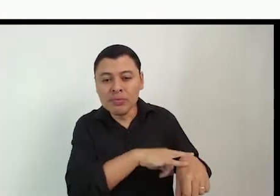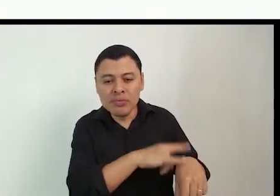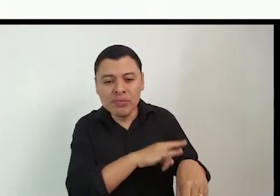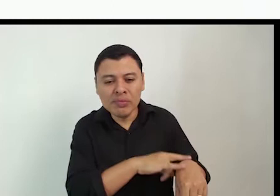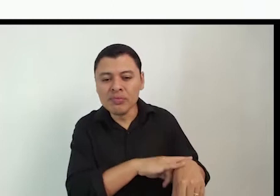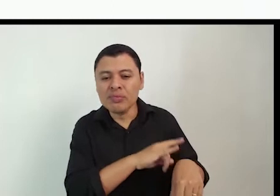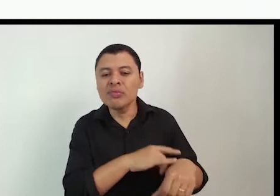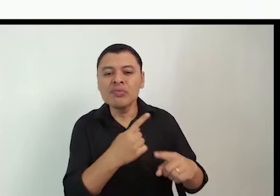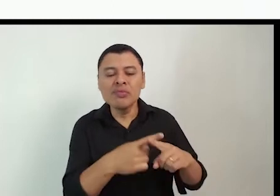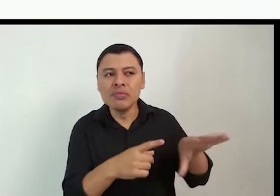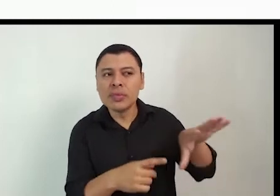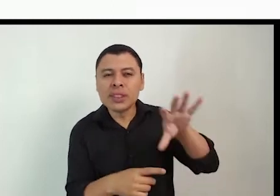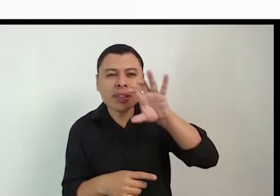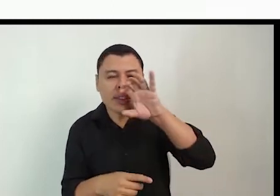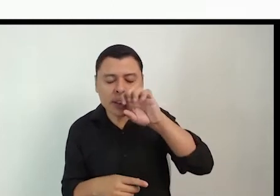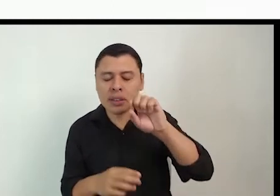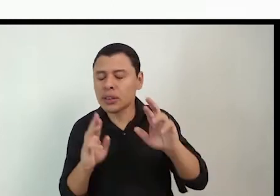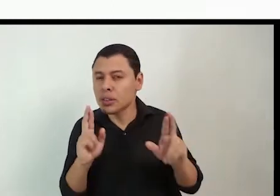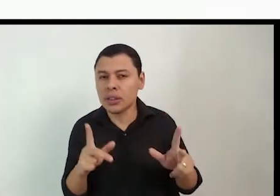maior, que vai ter um cheiro maior.